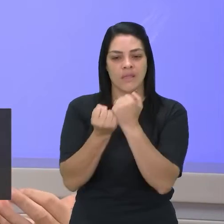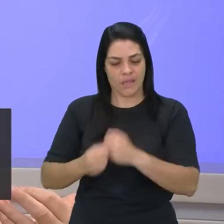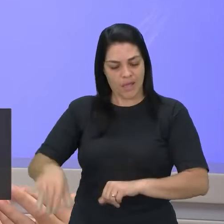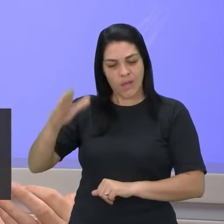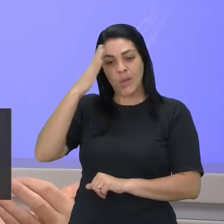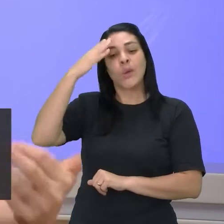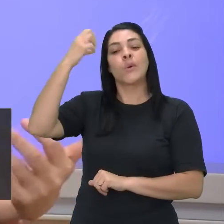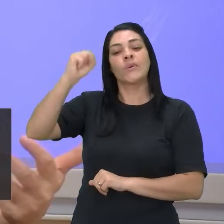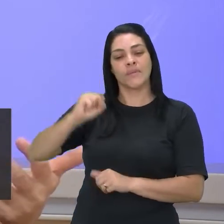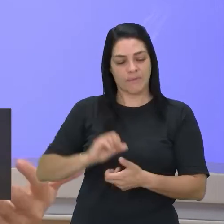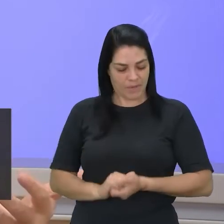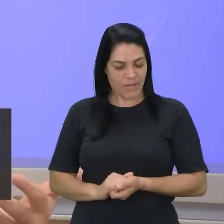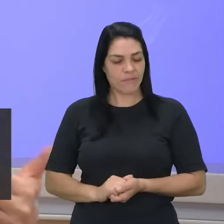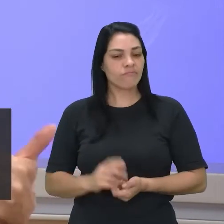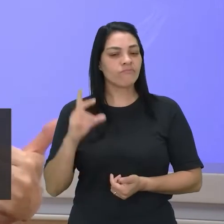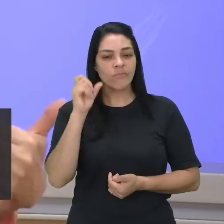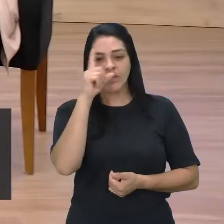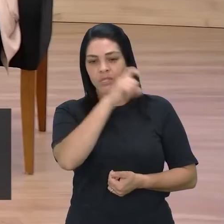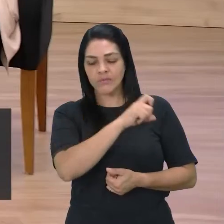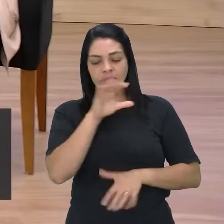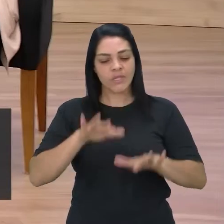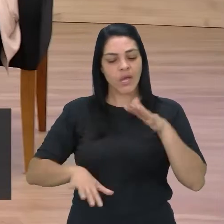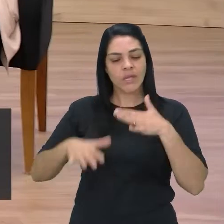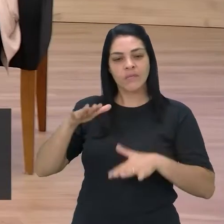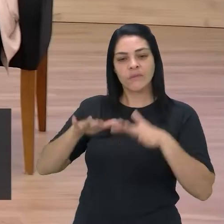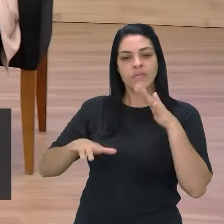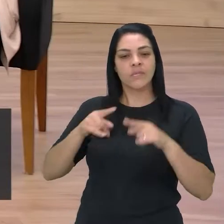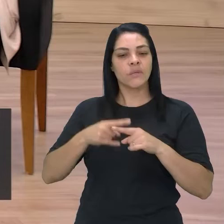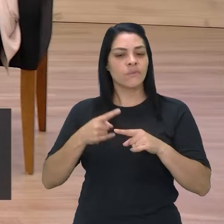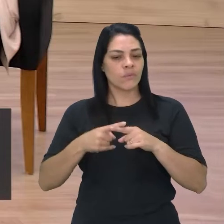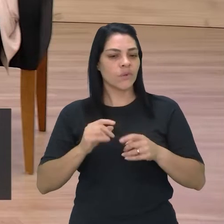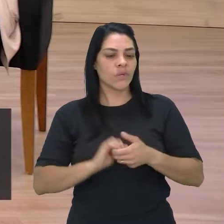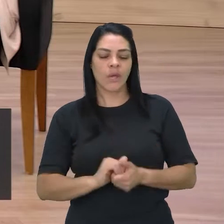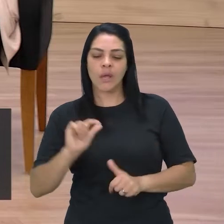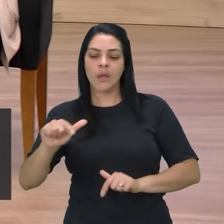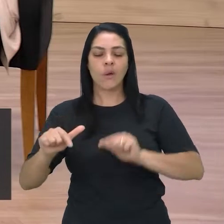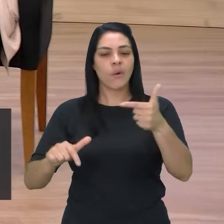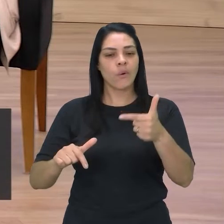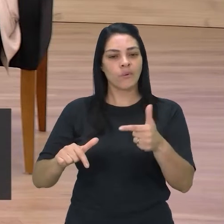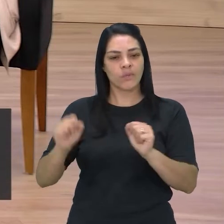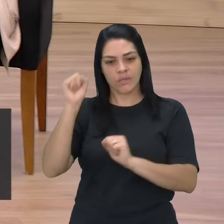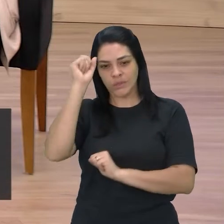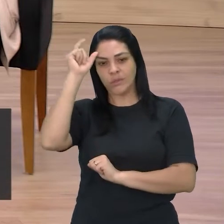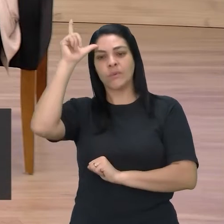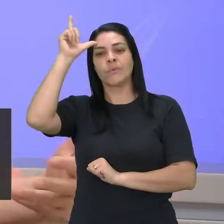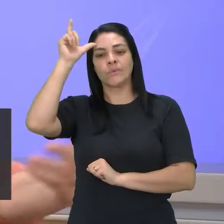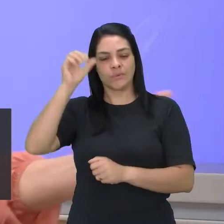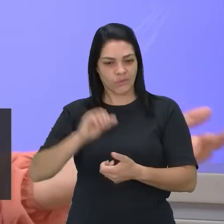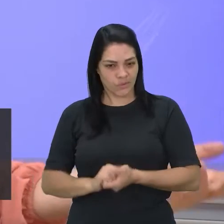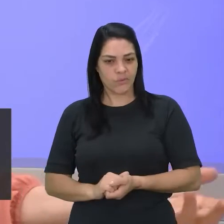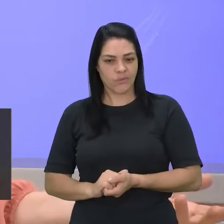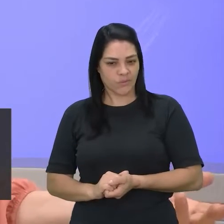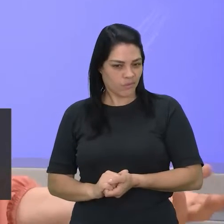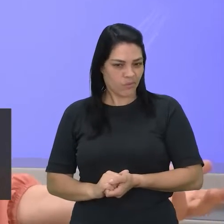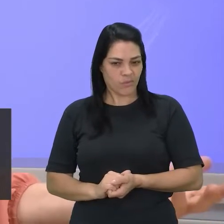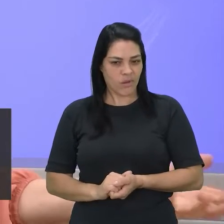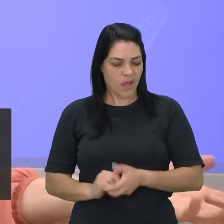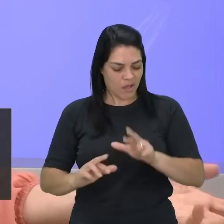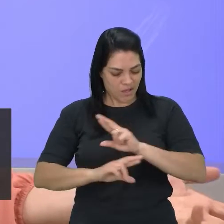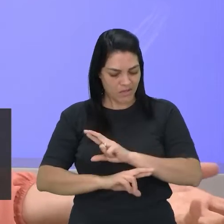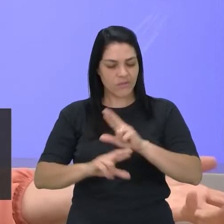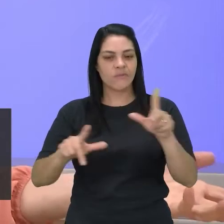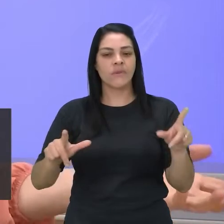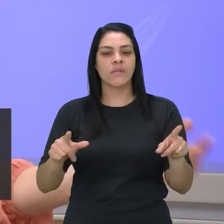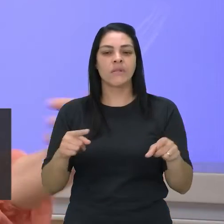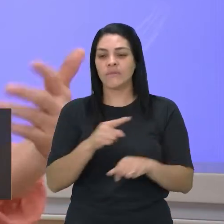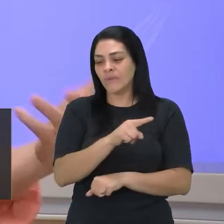saber, que é muito difícil às vezes, porque outras culturas invadem de forma muito agressiva. Você